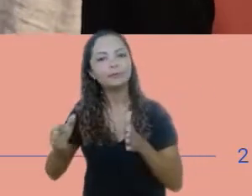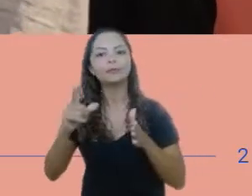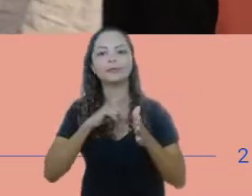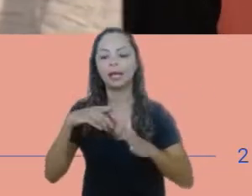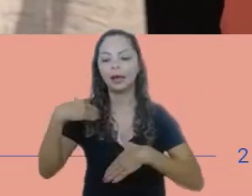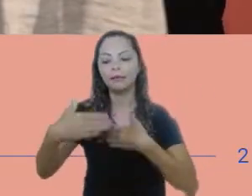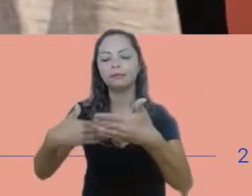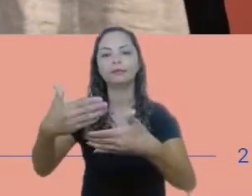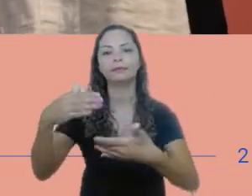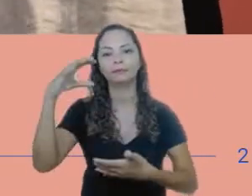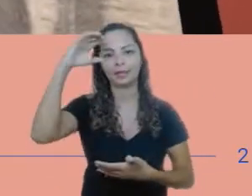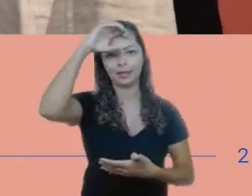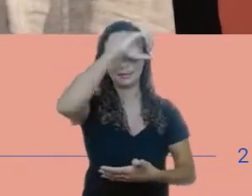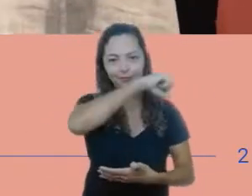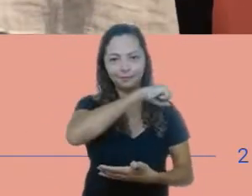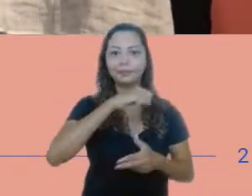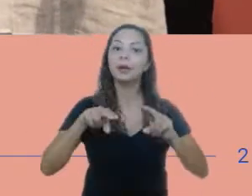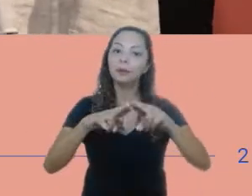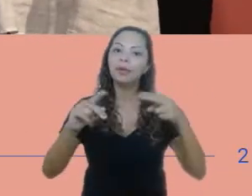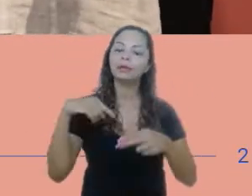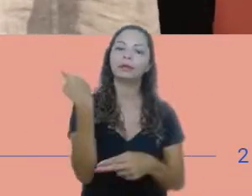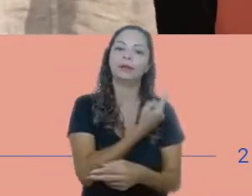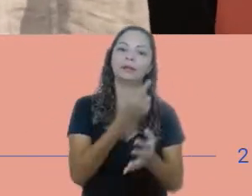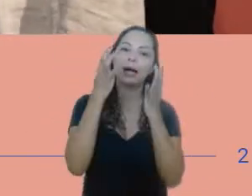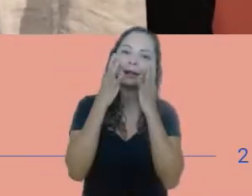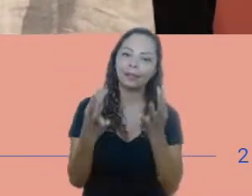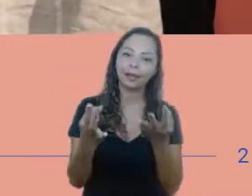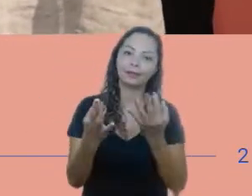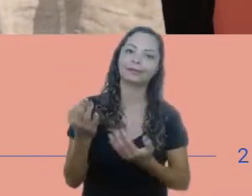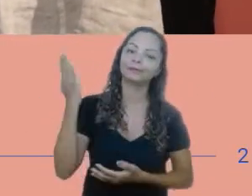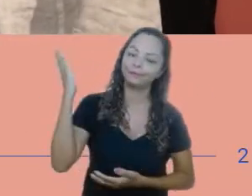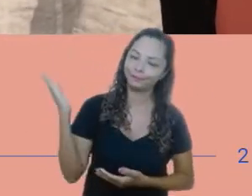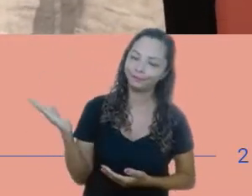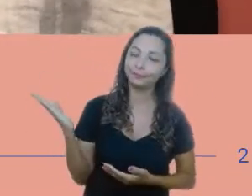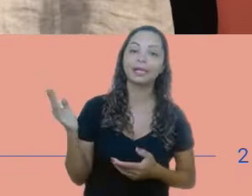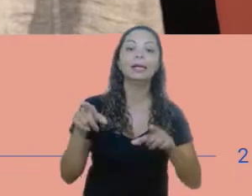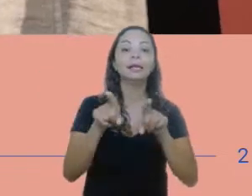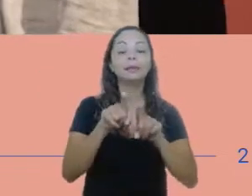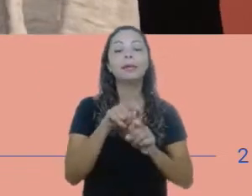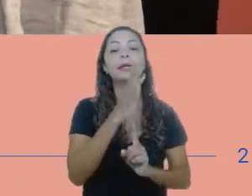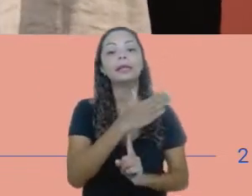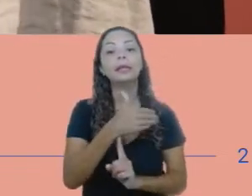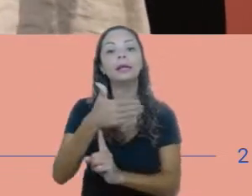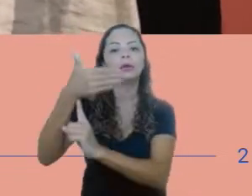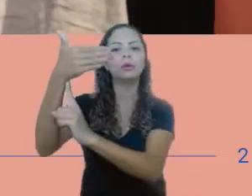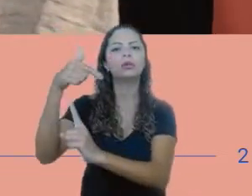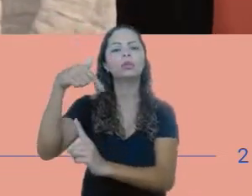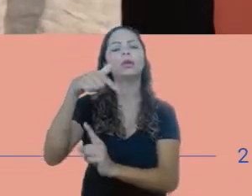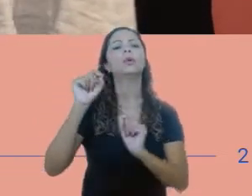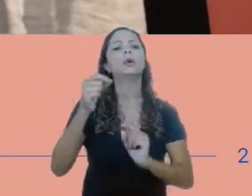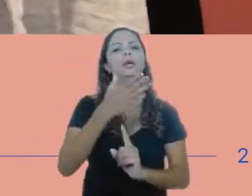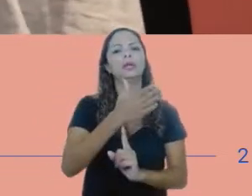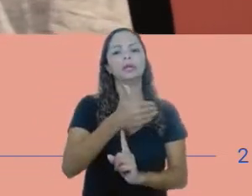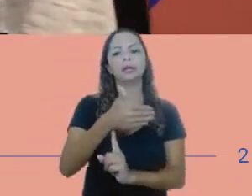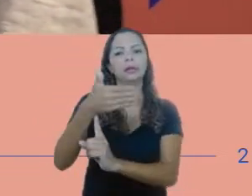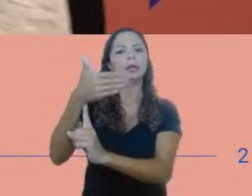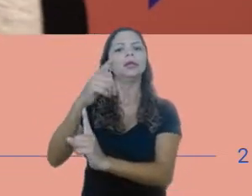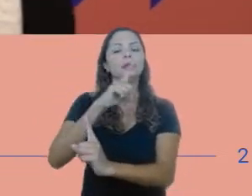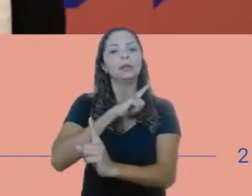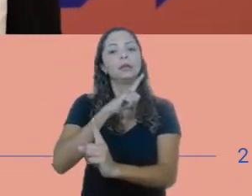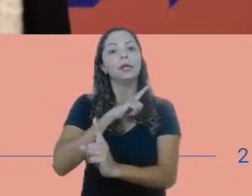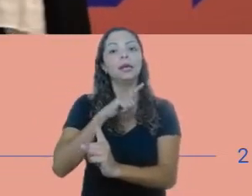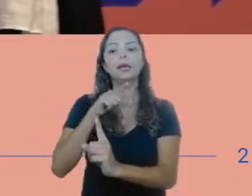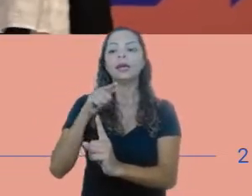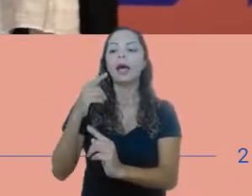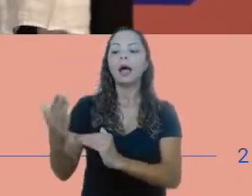então vamos ficar tempo para isso e por fim a tecnologia ela parece como viabilizador das soluções